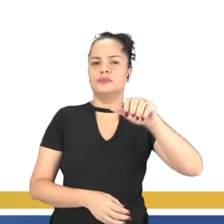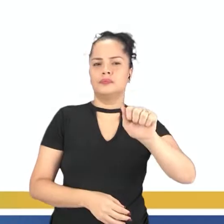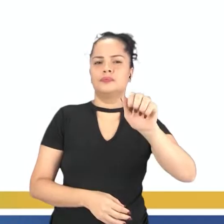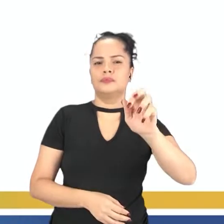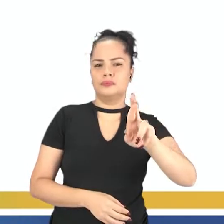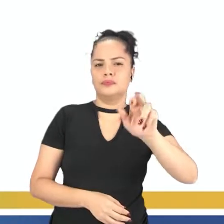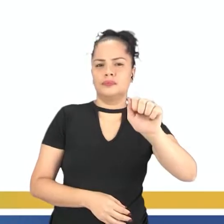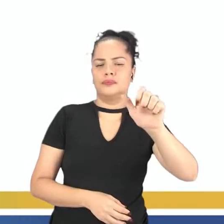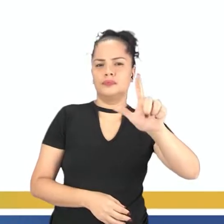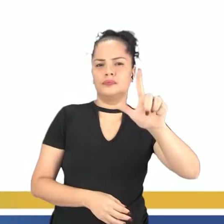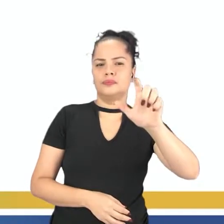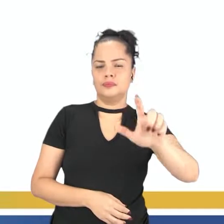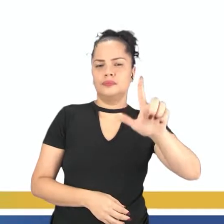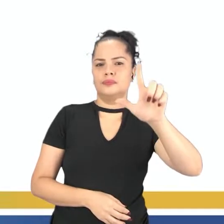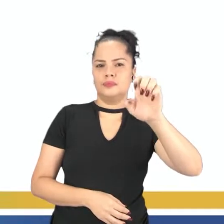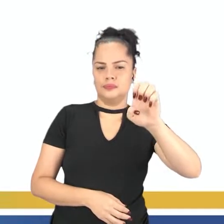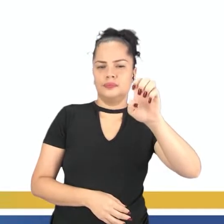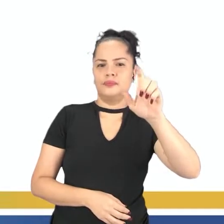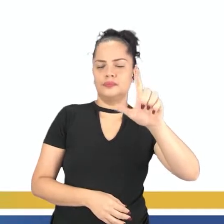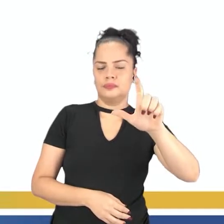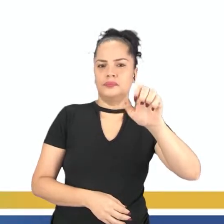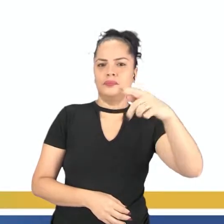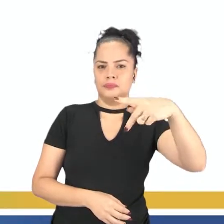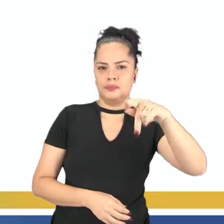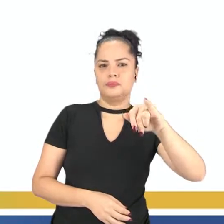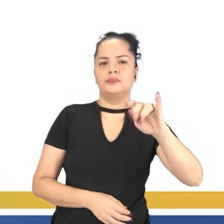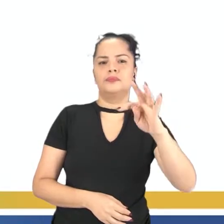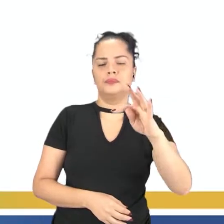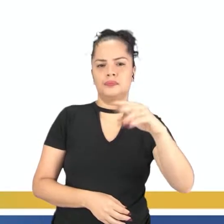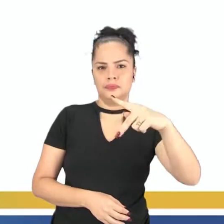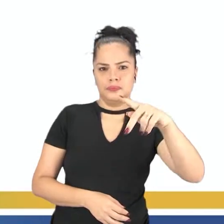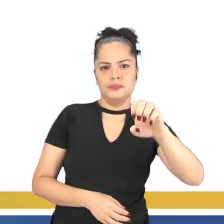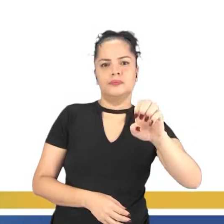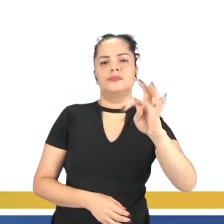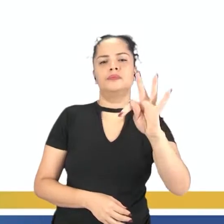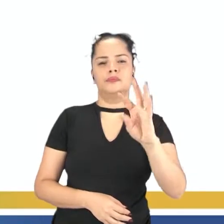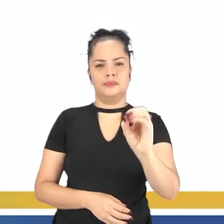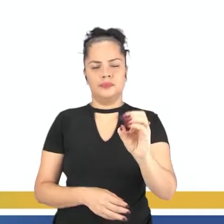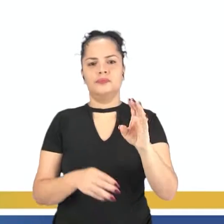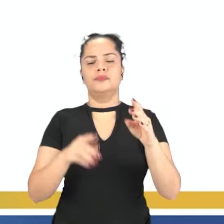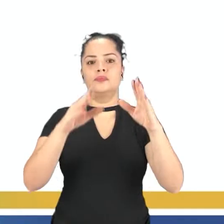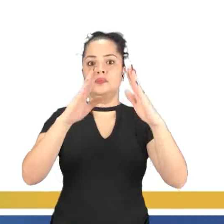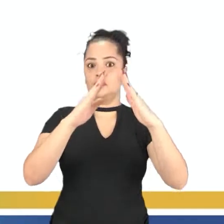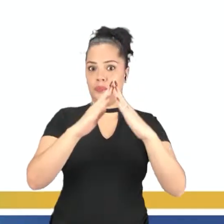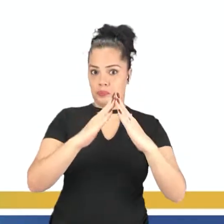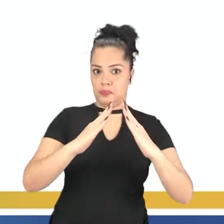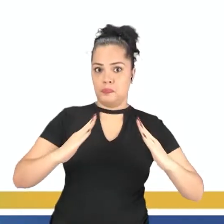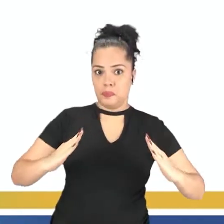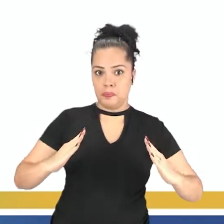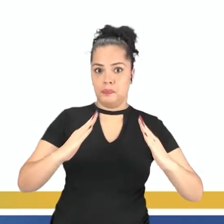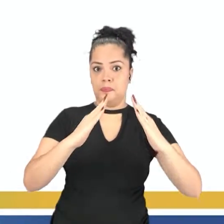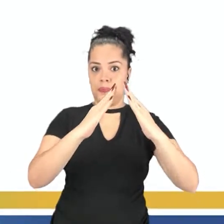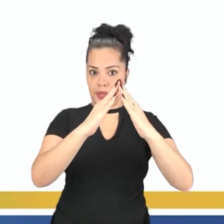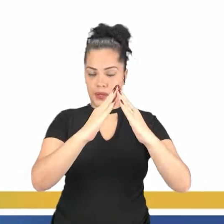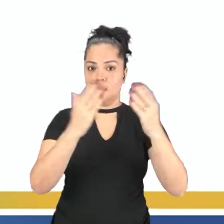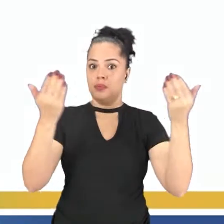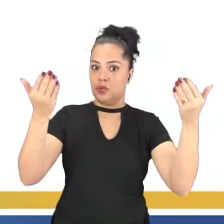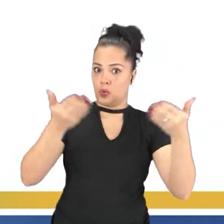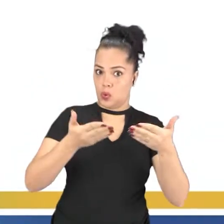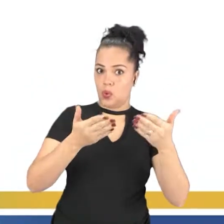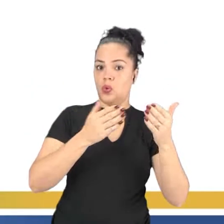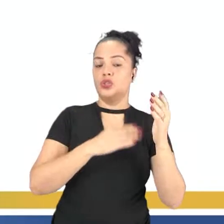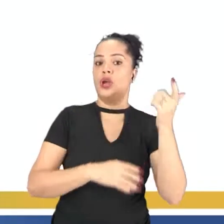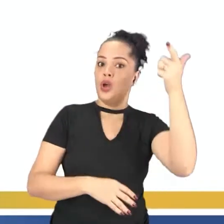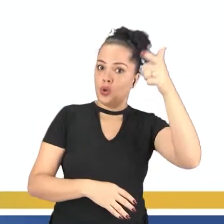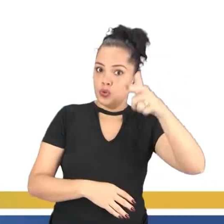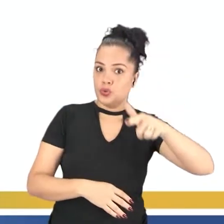paralelepípedos, prismas em geral, pirâmides. Hoje, em nossa aula, retomaremos esse conteúdo estudando com mais